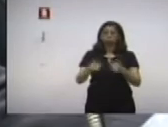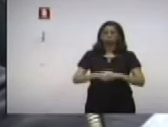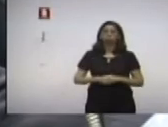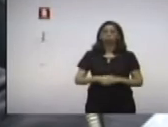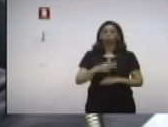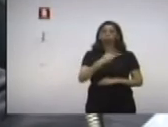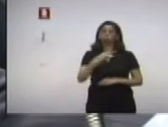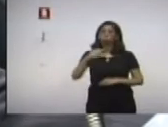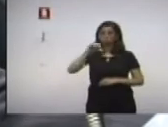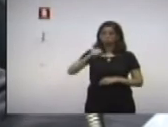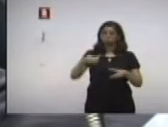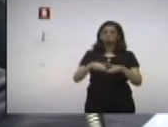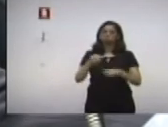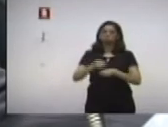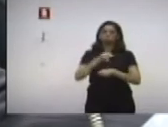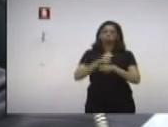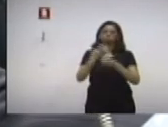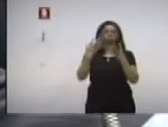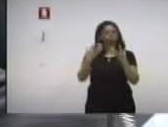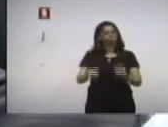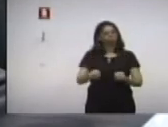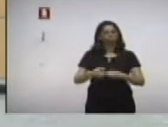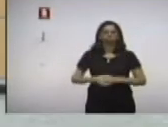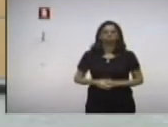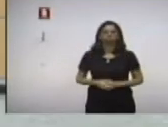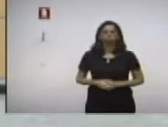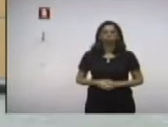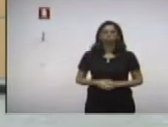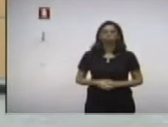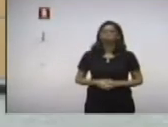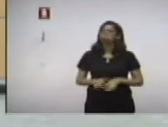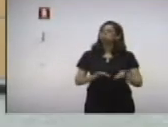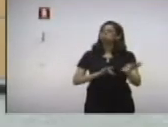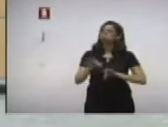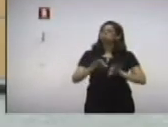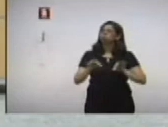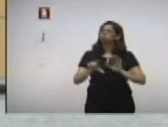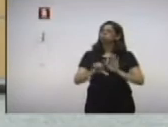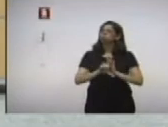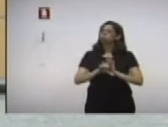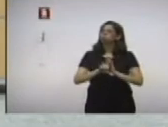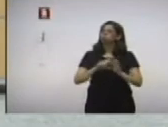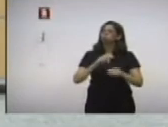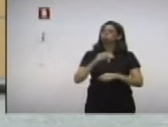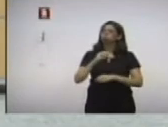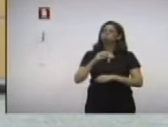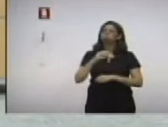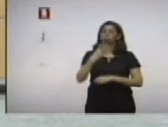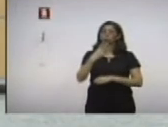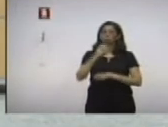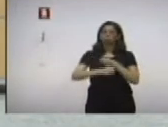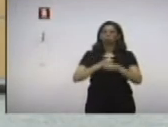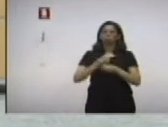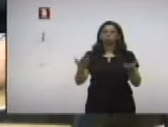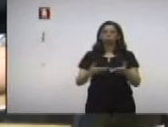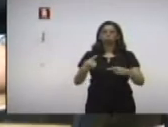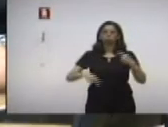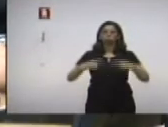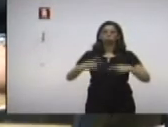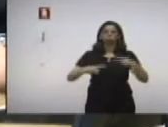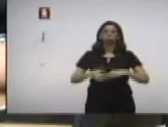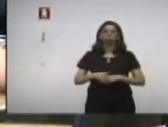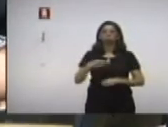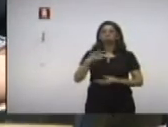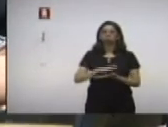e número 229 da comissão de obras favoráveis o projeto de resolução nº 14/14 a mesa da câmara